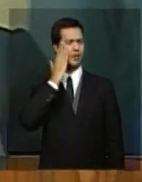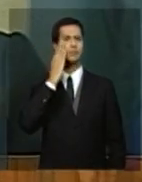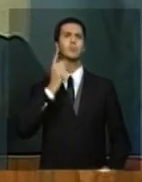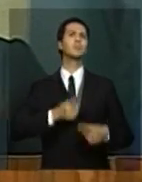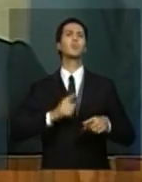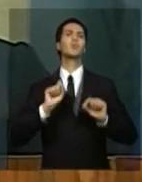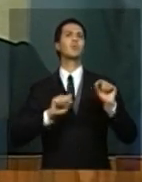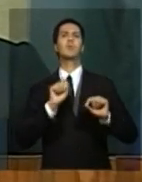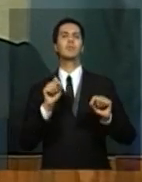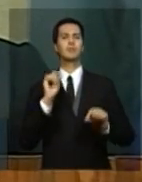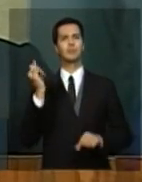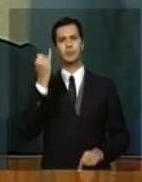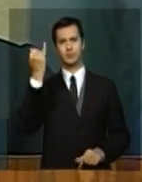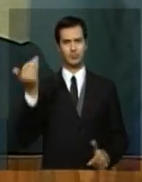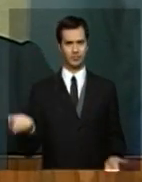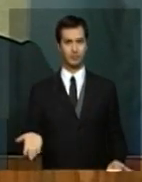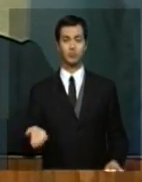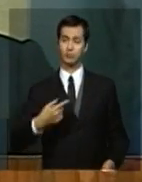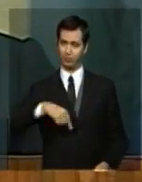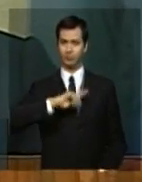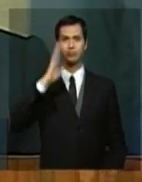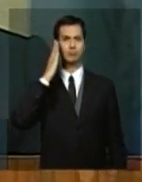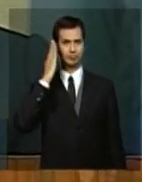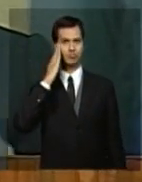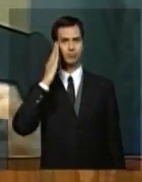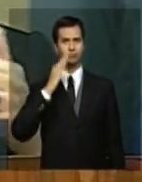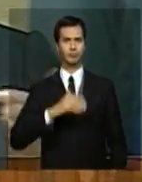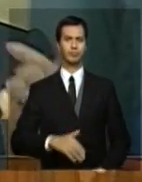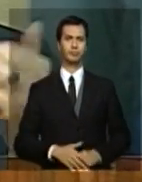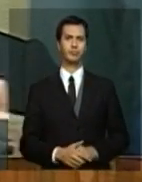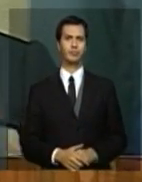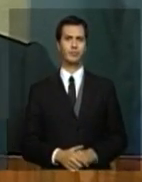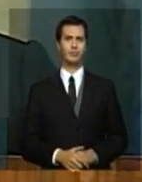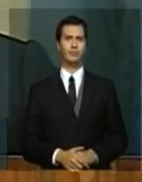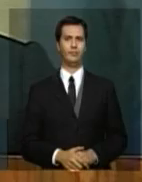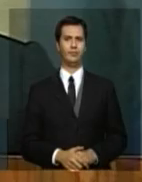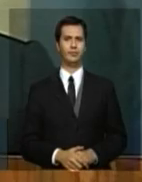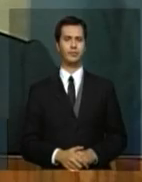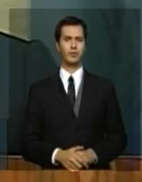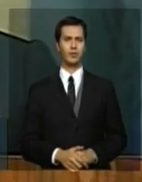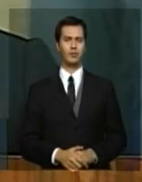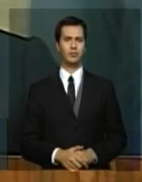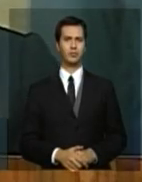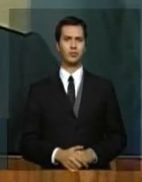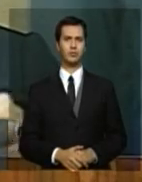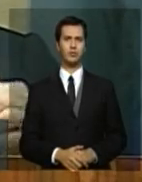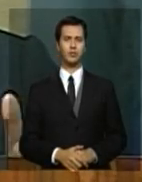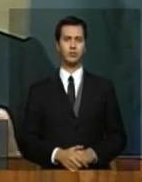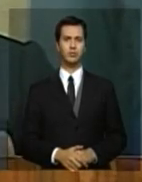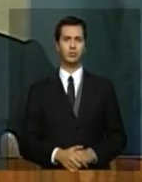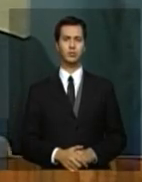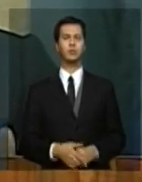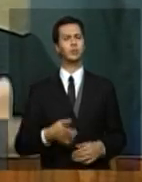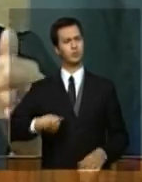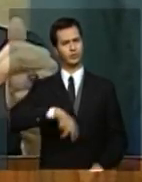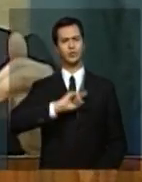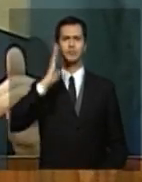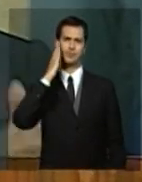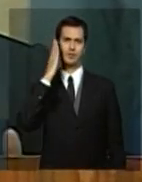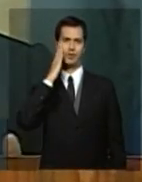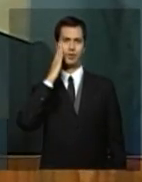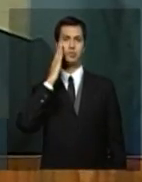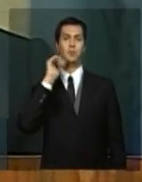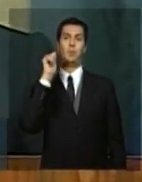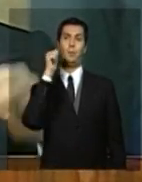à toa que mulheres no mundo acadêmico no mundo do